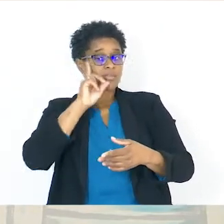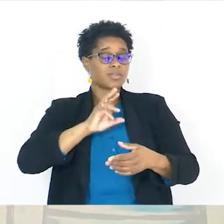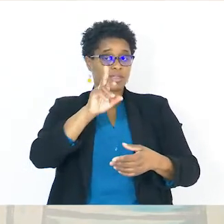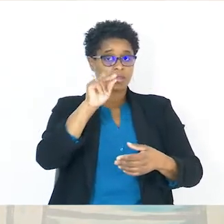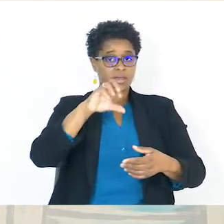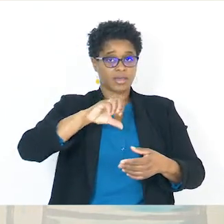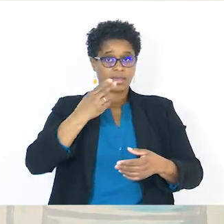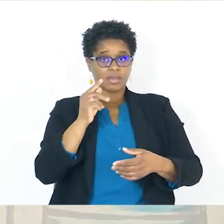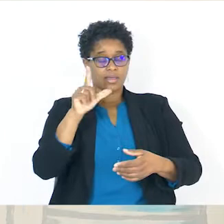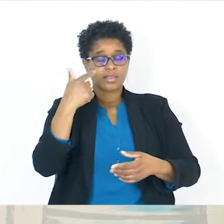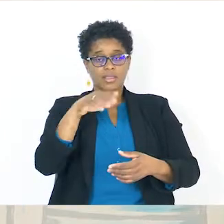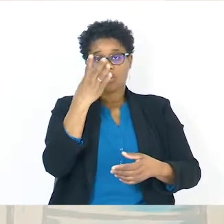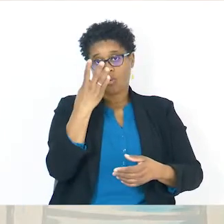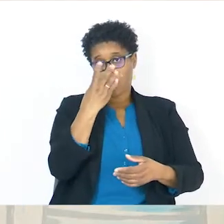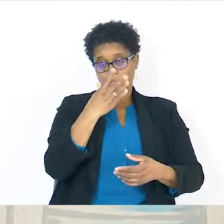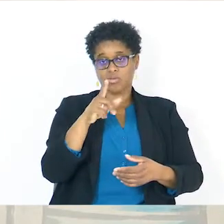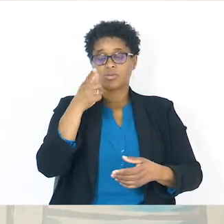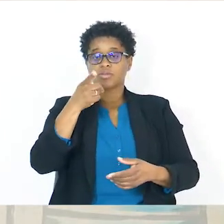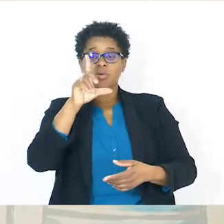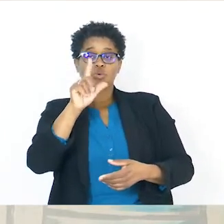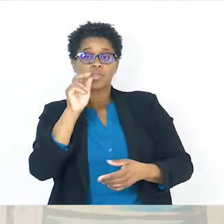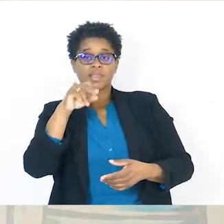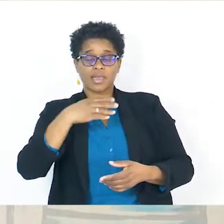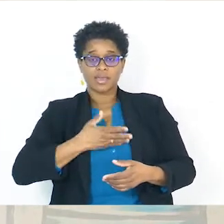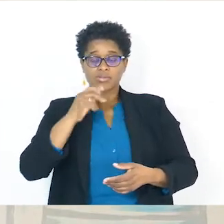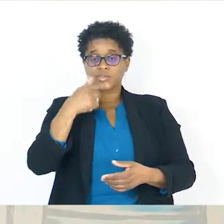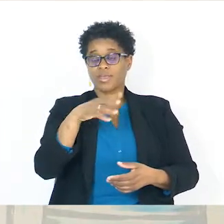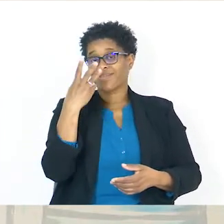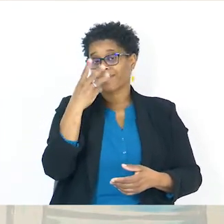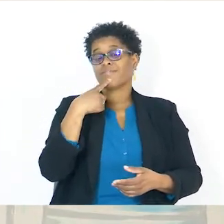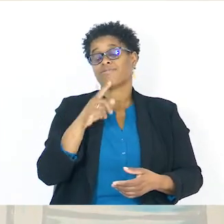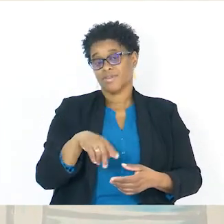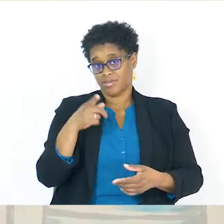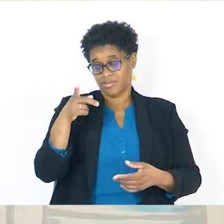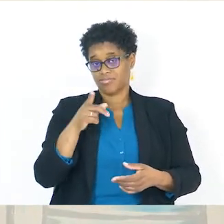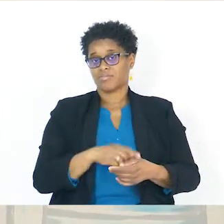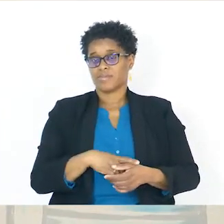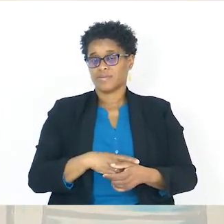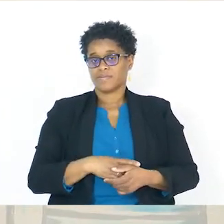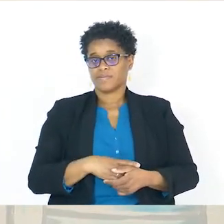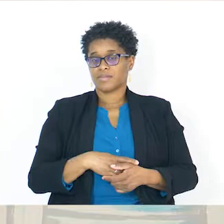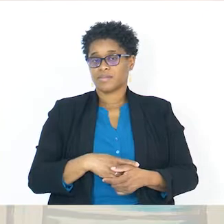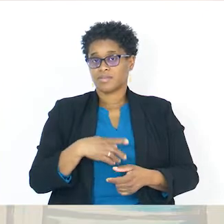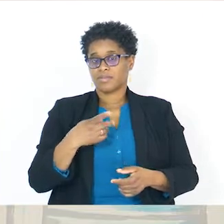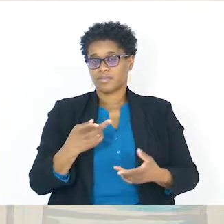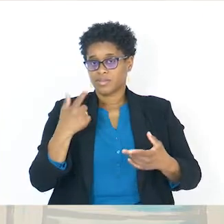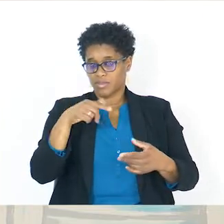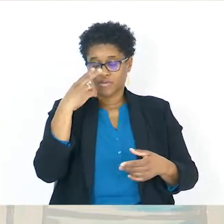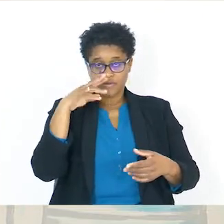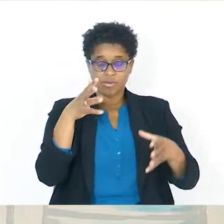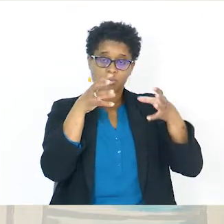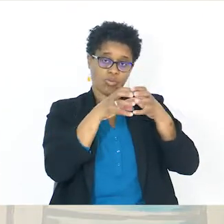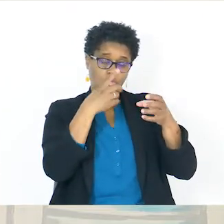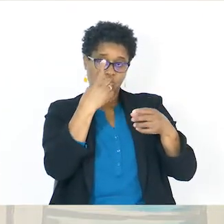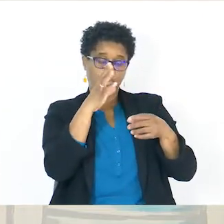tem 4 peras e o Leandro disse que tem o triplo. Então, vamos ver. Temos um grupo